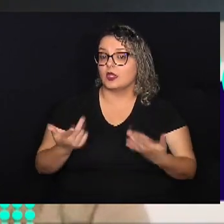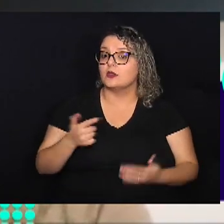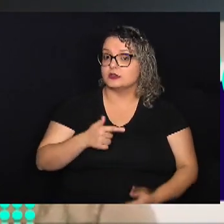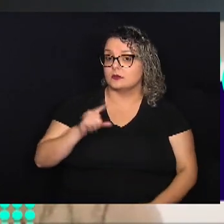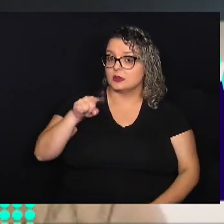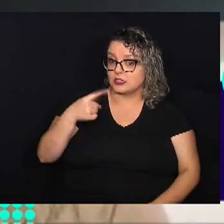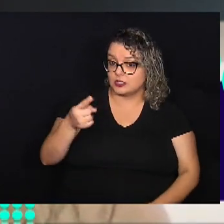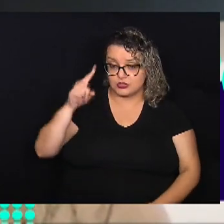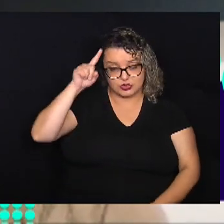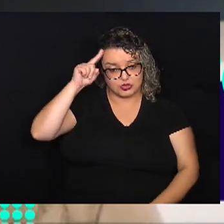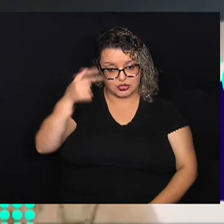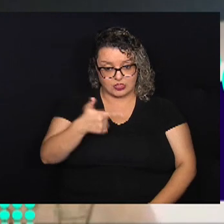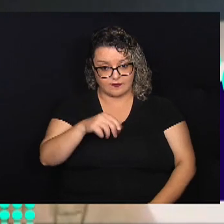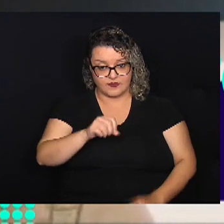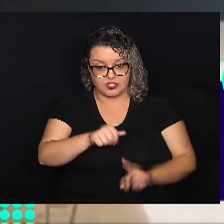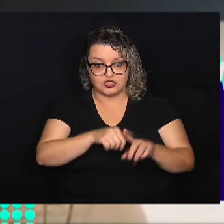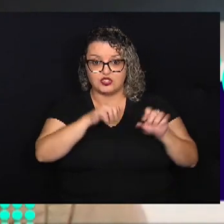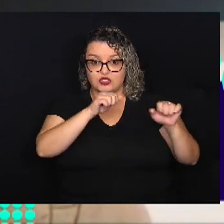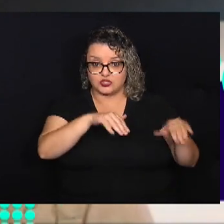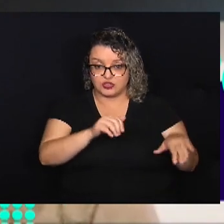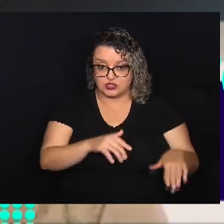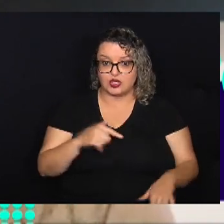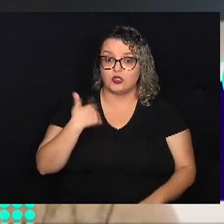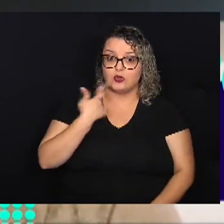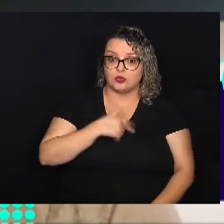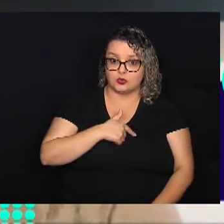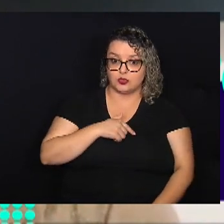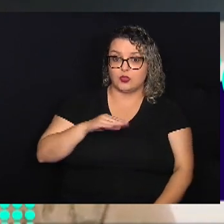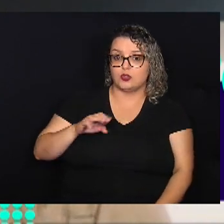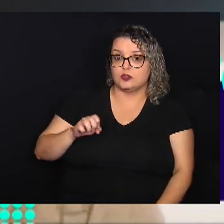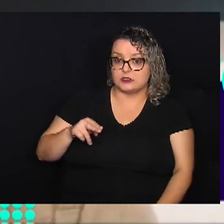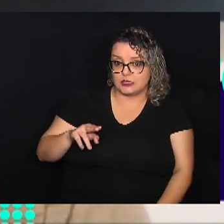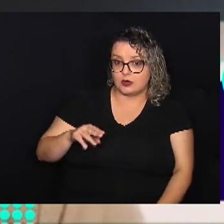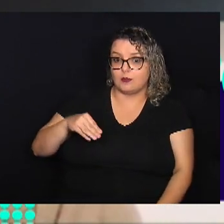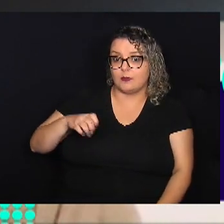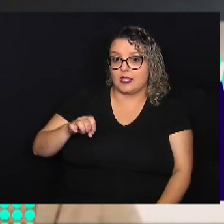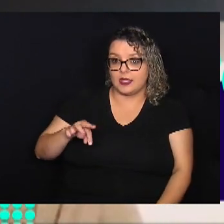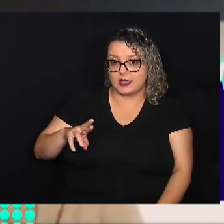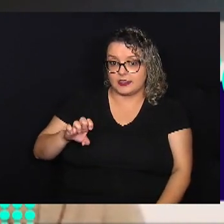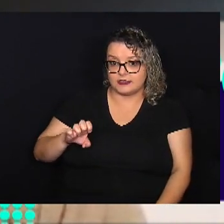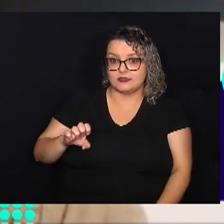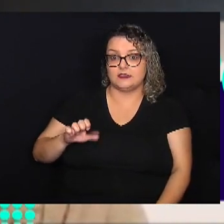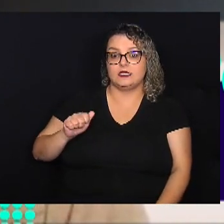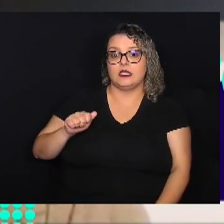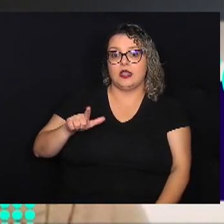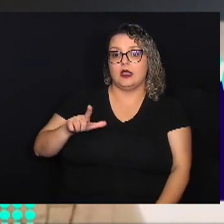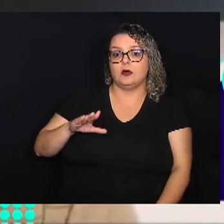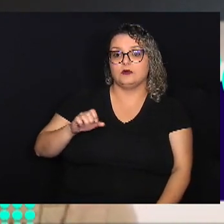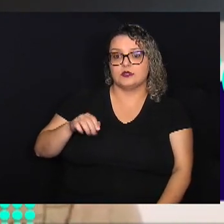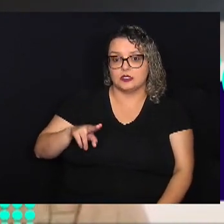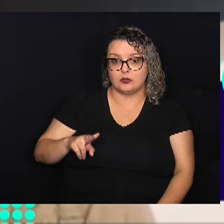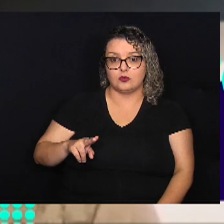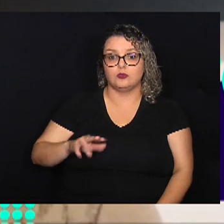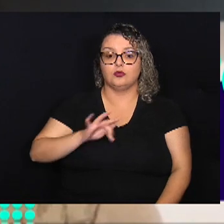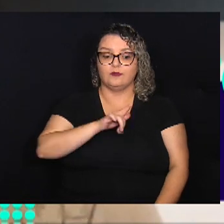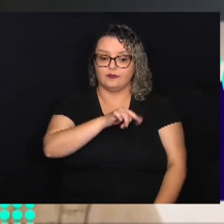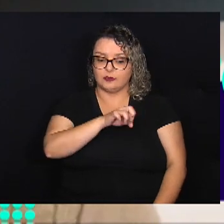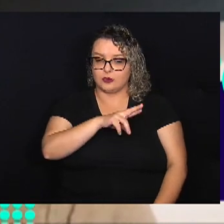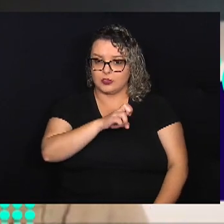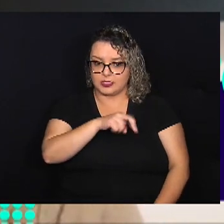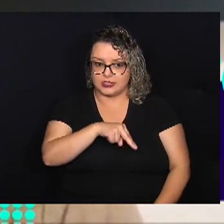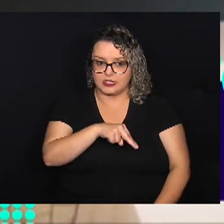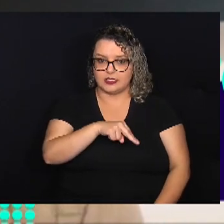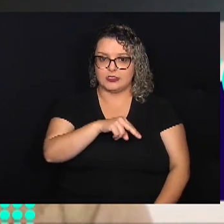dia 20 de setembro, a gente toca no Céu Mestre Alceu, que fica no Jardim Florense, com show às 19